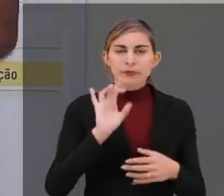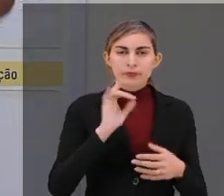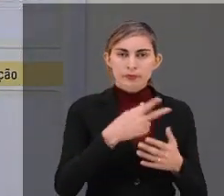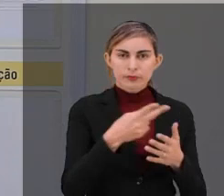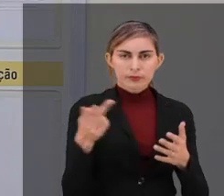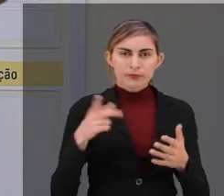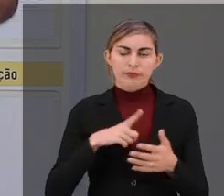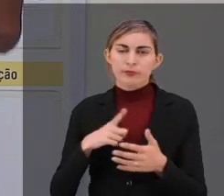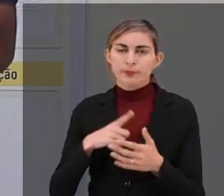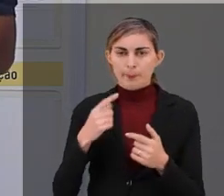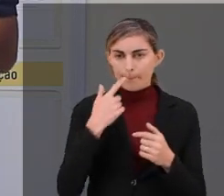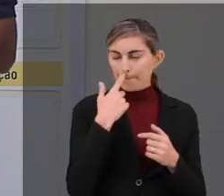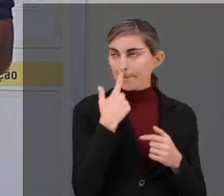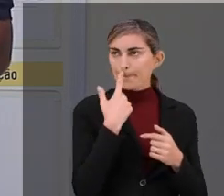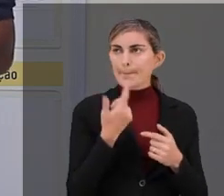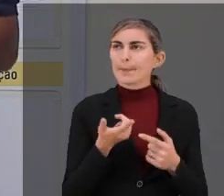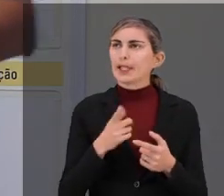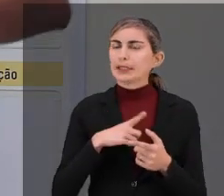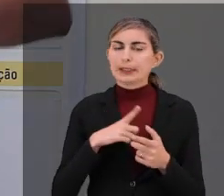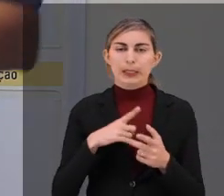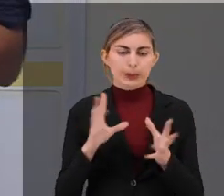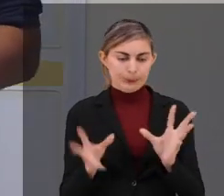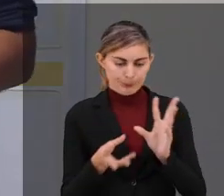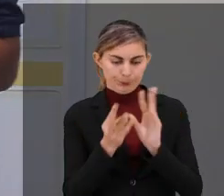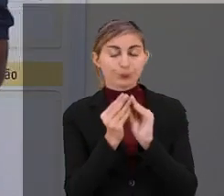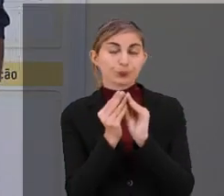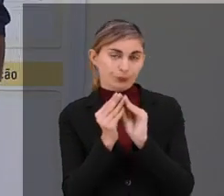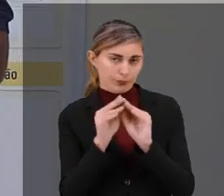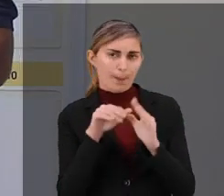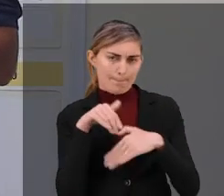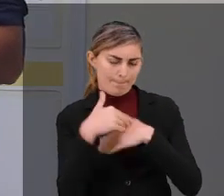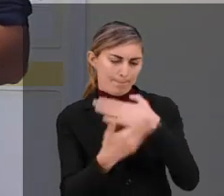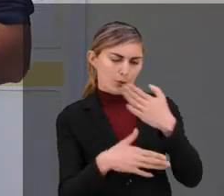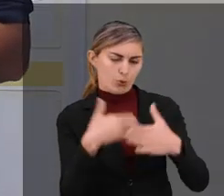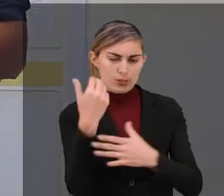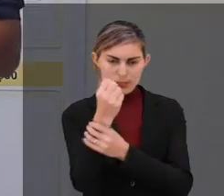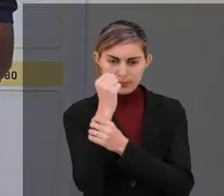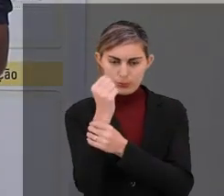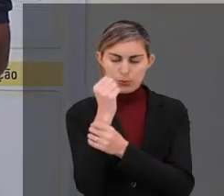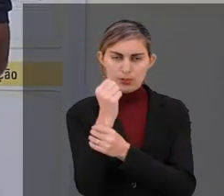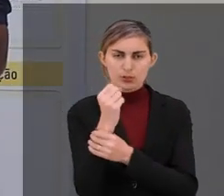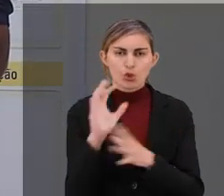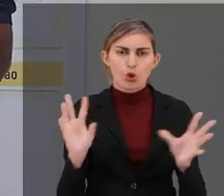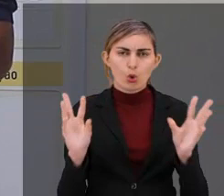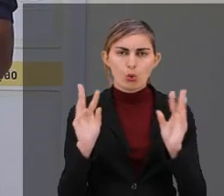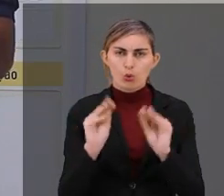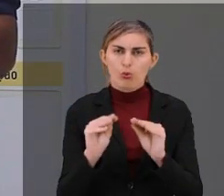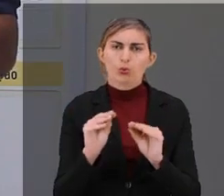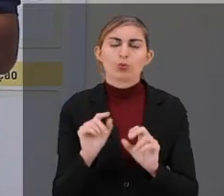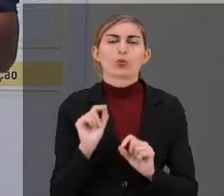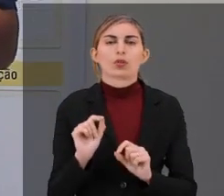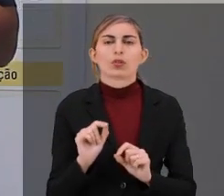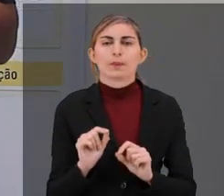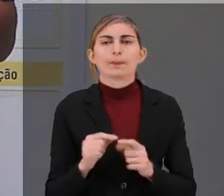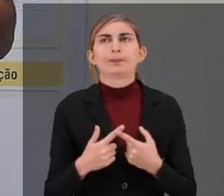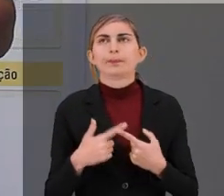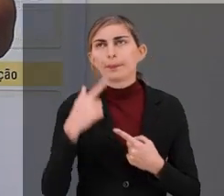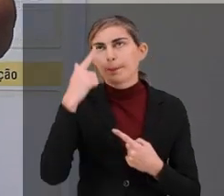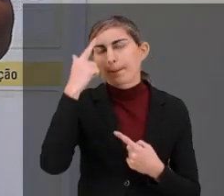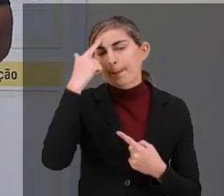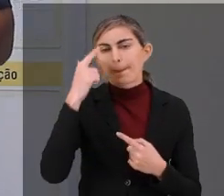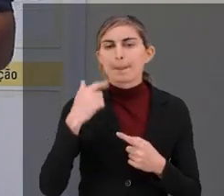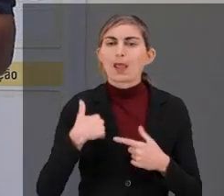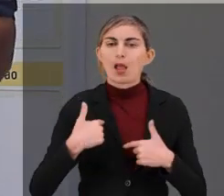você tem na implementação de um processo de segurança a colocação